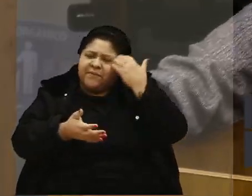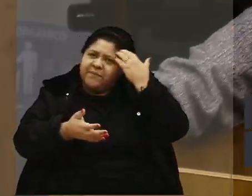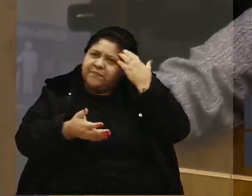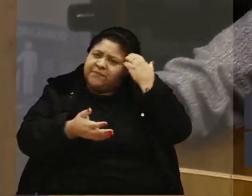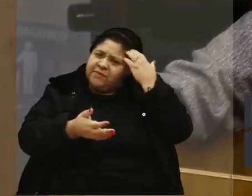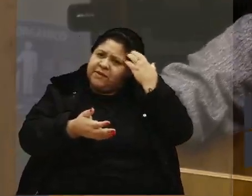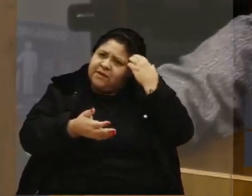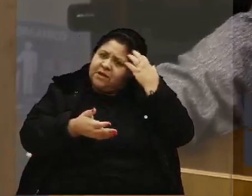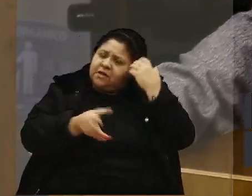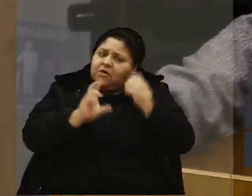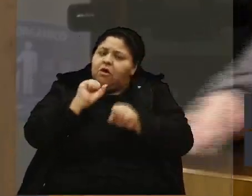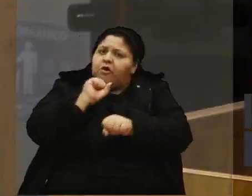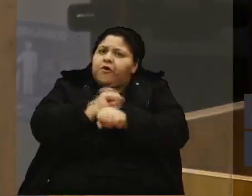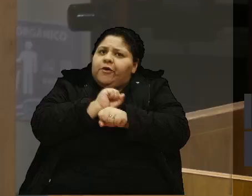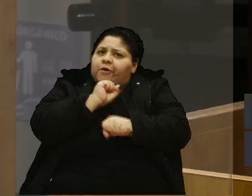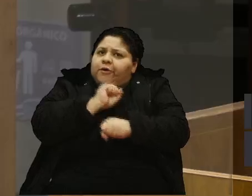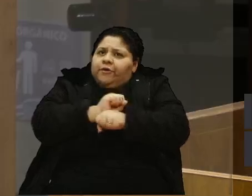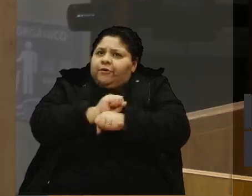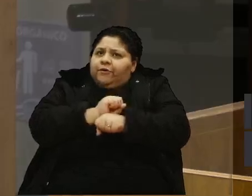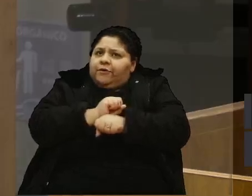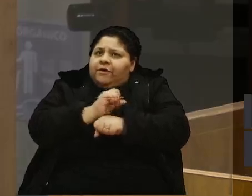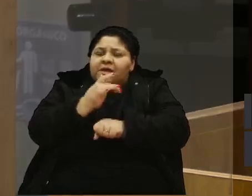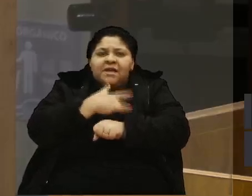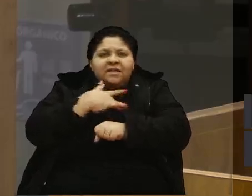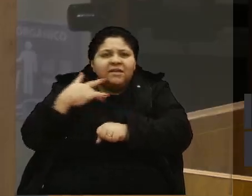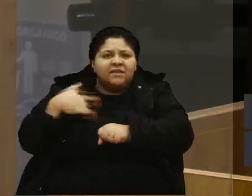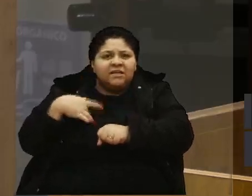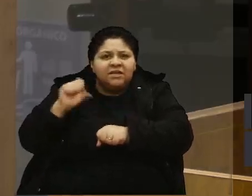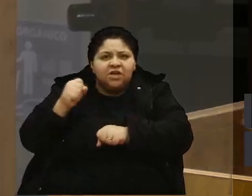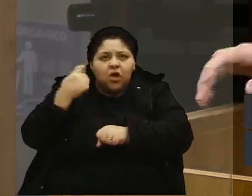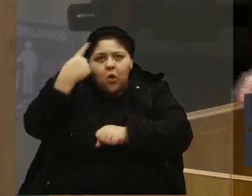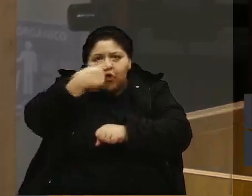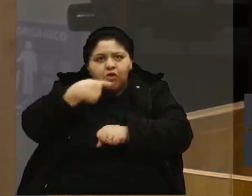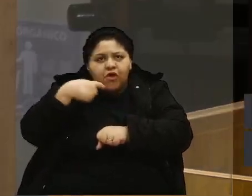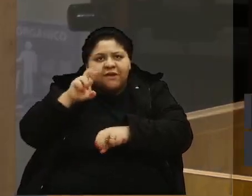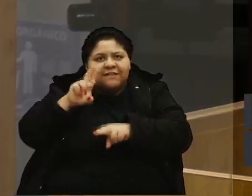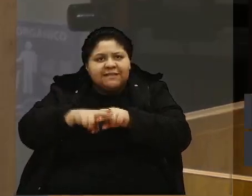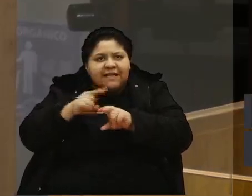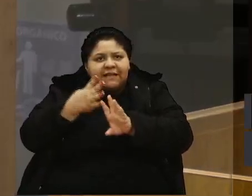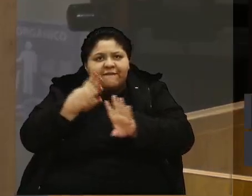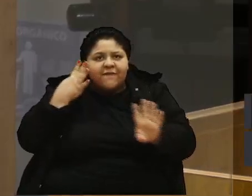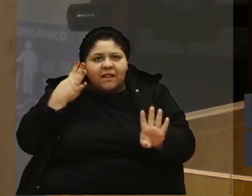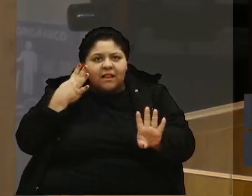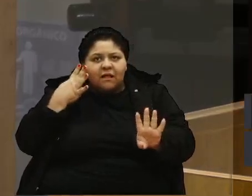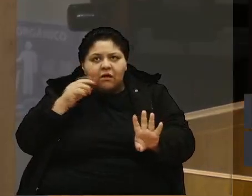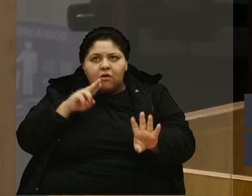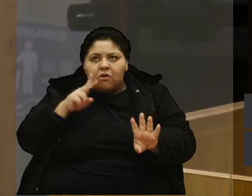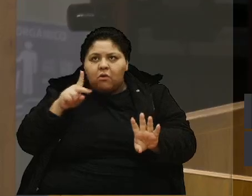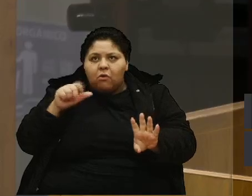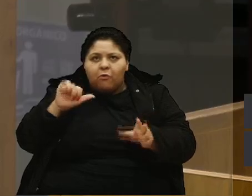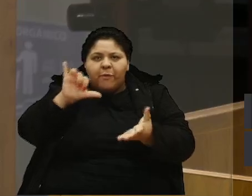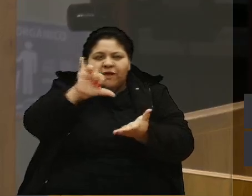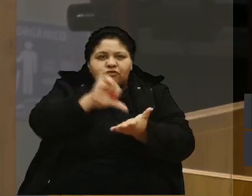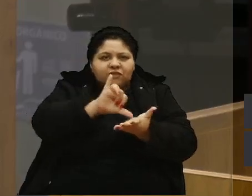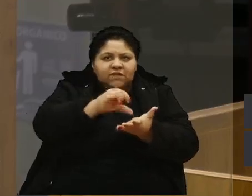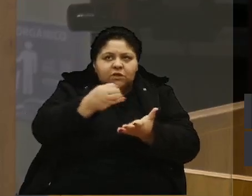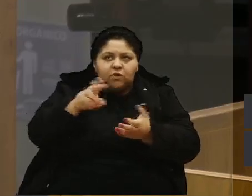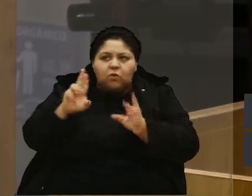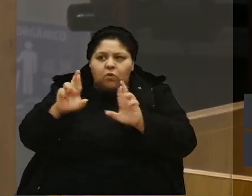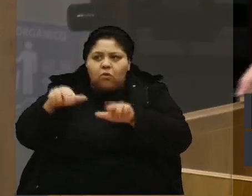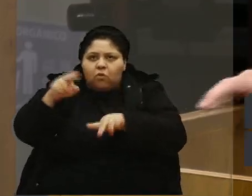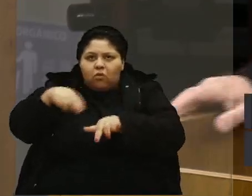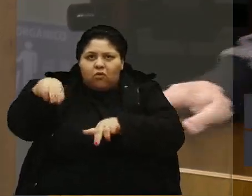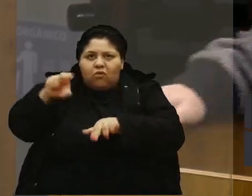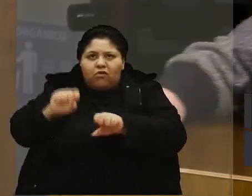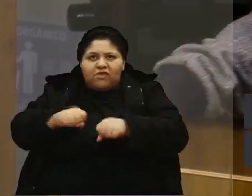que está aguardando acesso à saúde, 8 horas sentado na fila da UPA do centro ou na Zona Norte, defender a